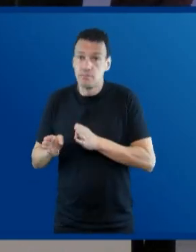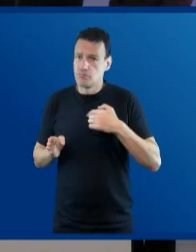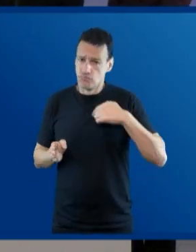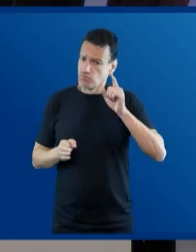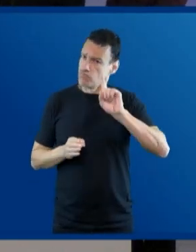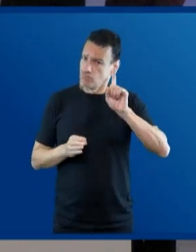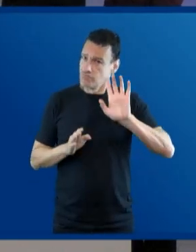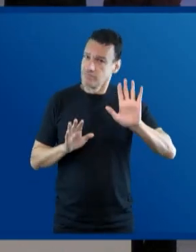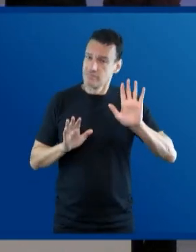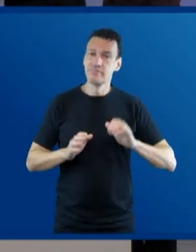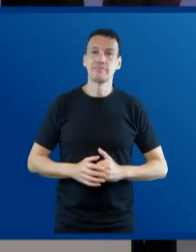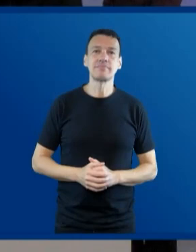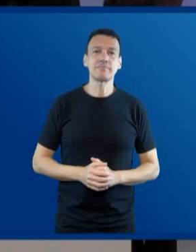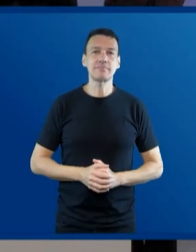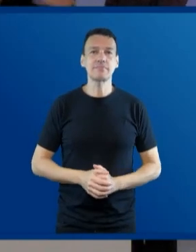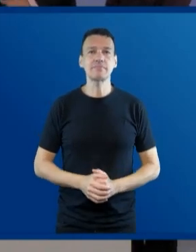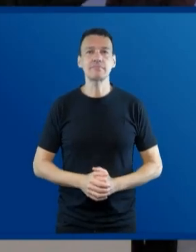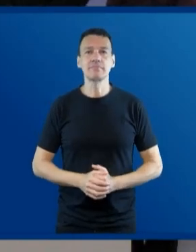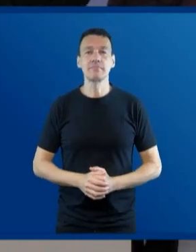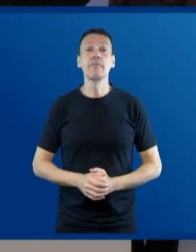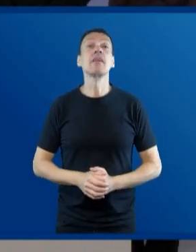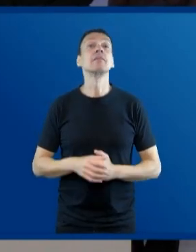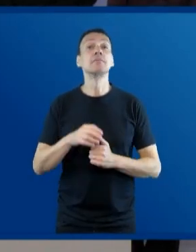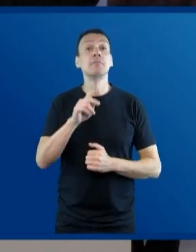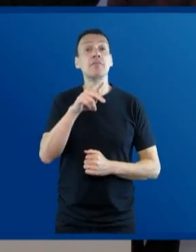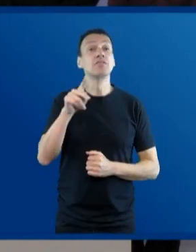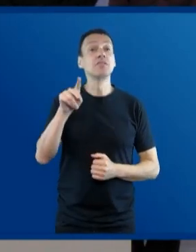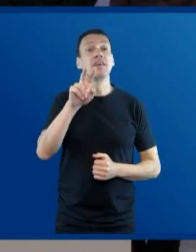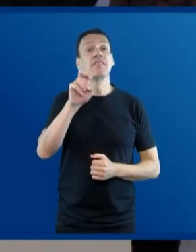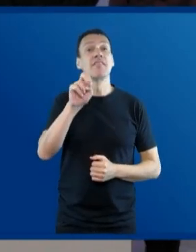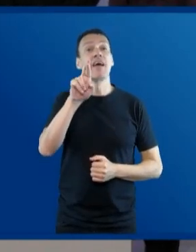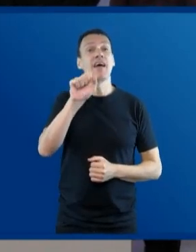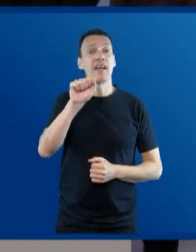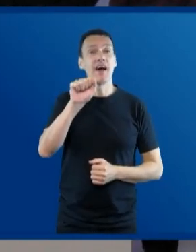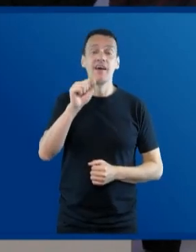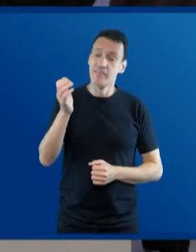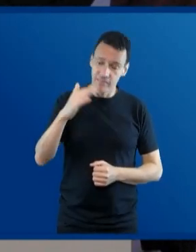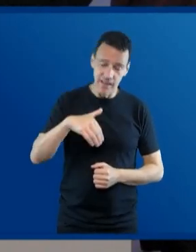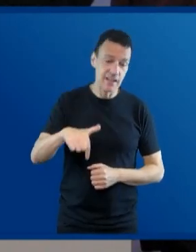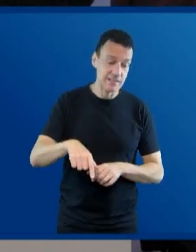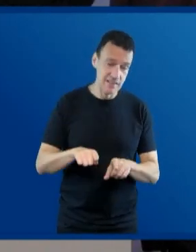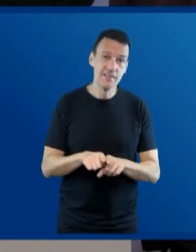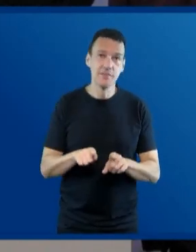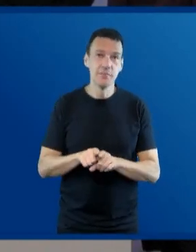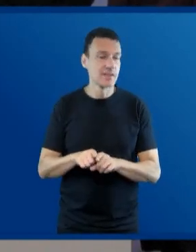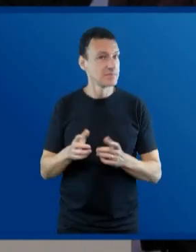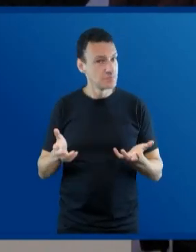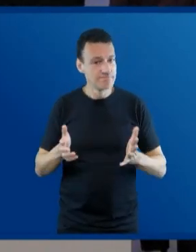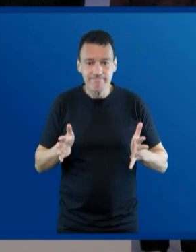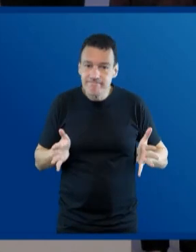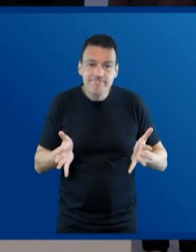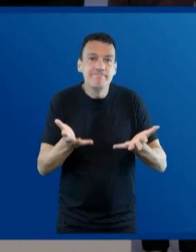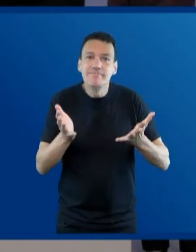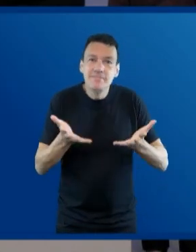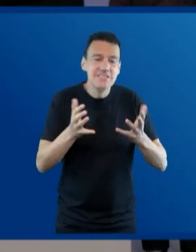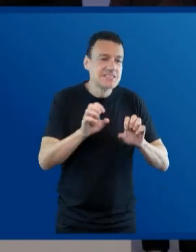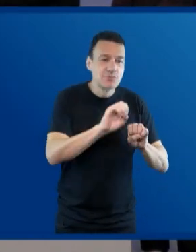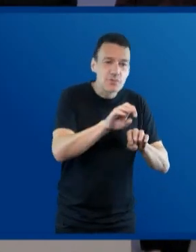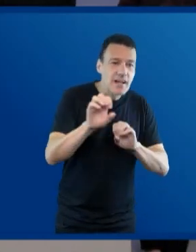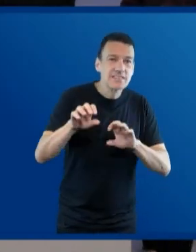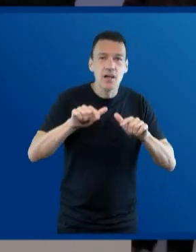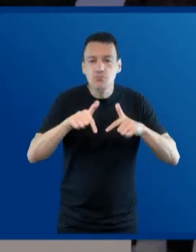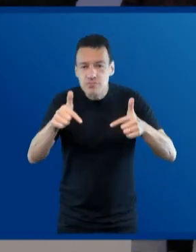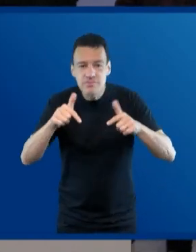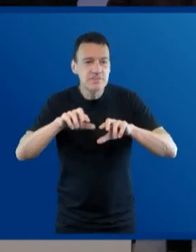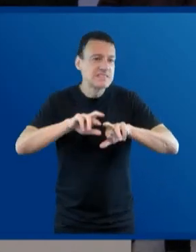Cadê? Professora Vera, vem para cá também. Falamos de iniciativa de educação que conta com ações e mais ações e mais